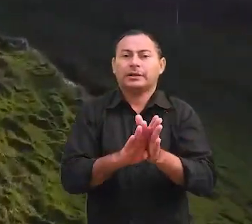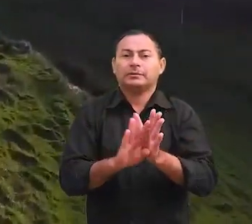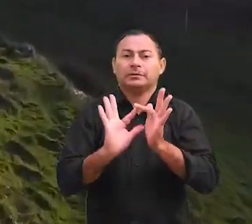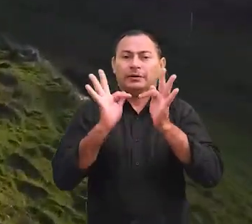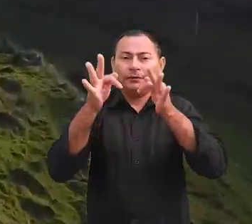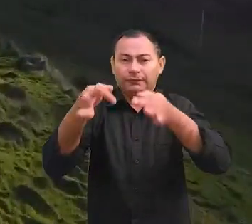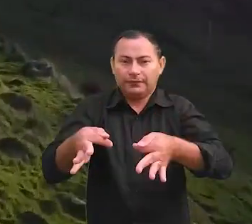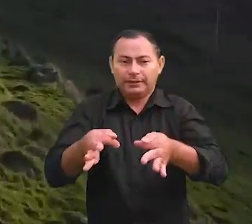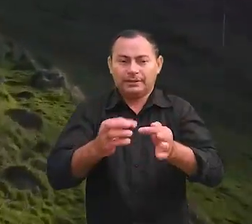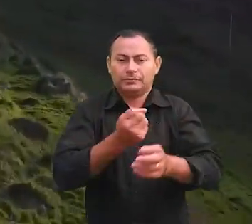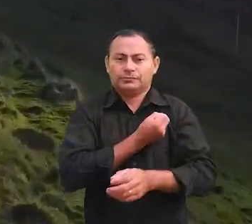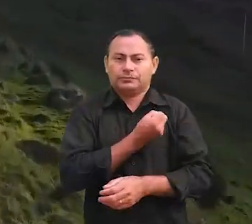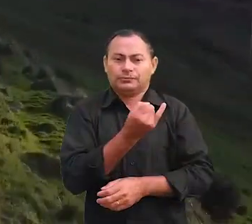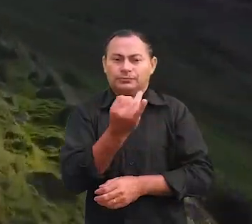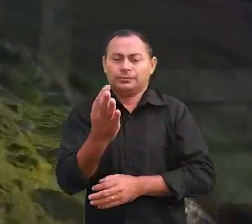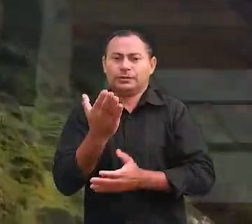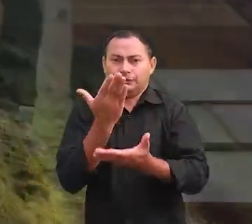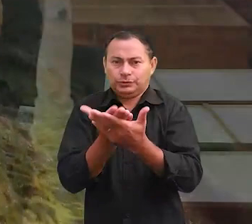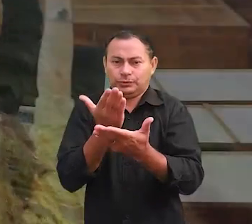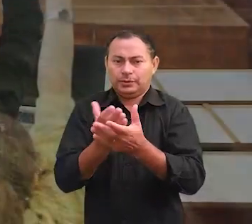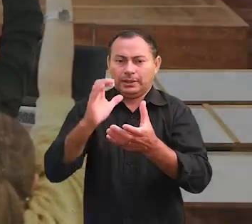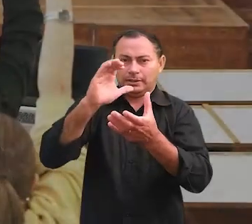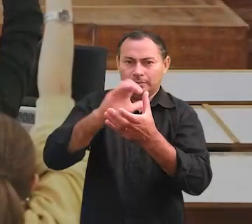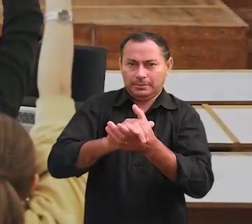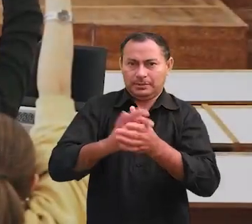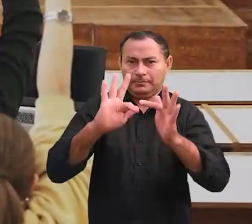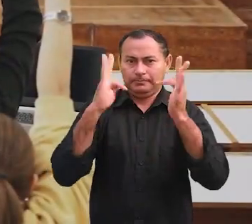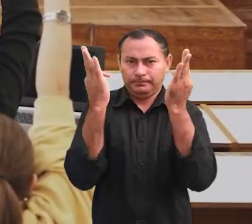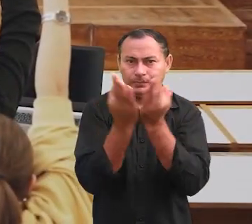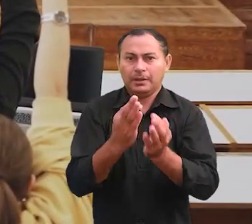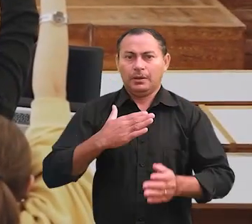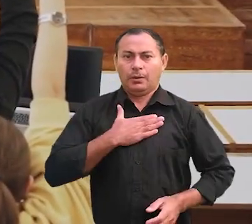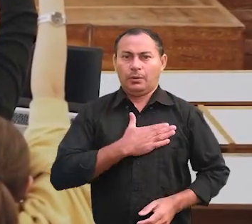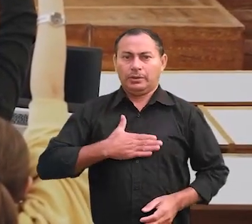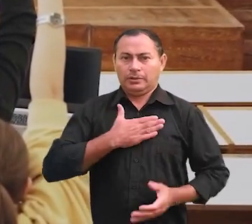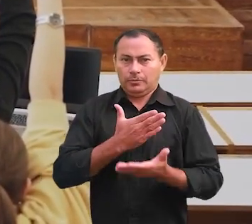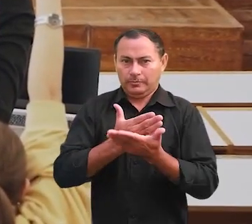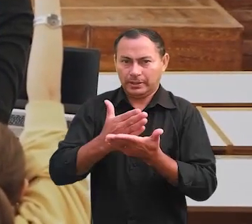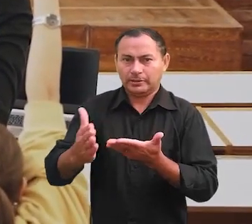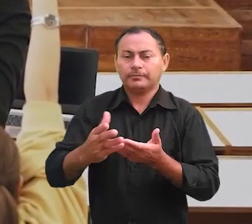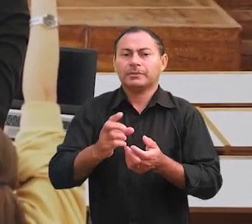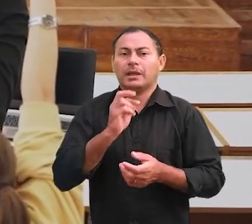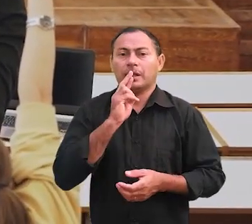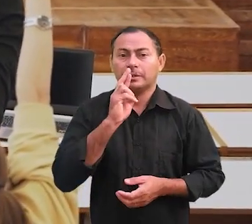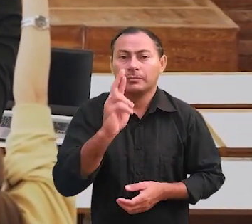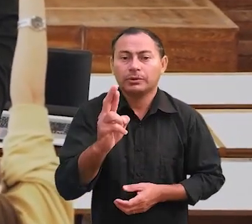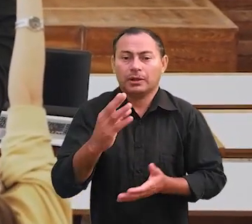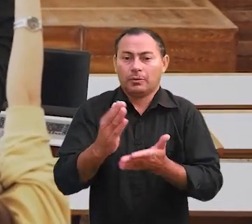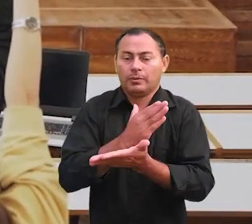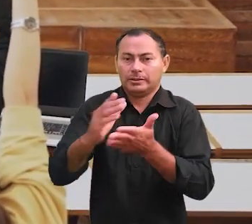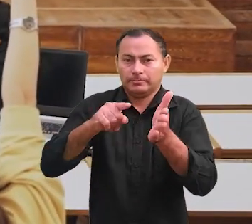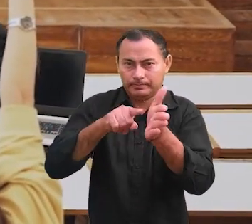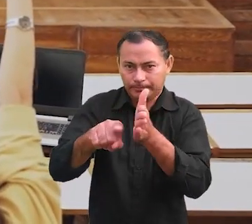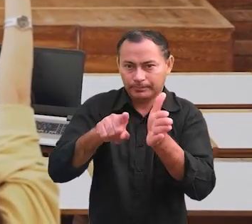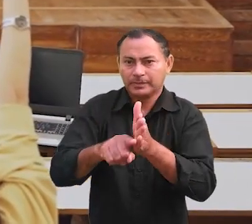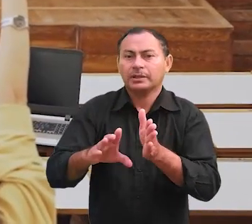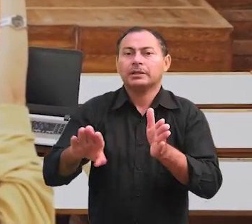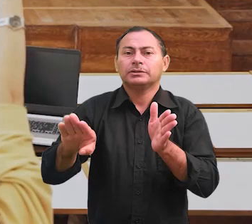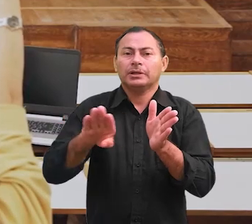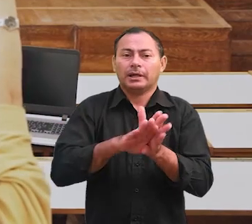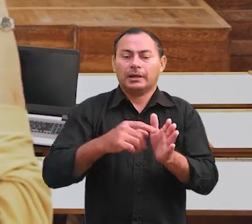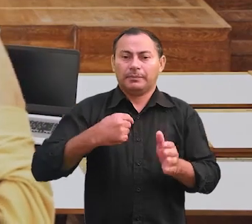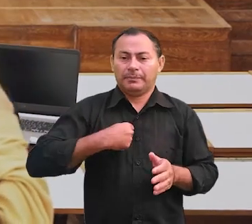estamos já chegando ao fim dessa série de estudos sobre casamento e família gostaria de começar respondendo algumas perguntas